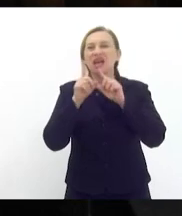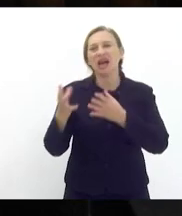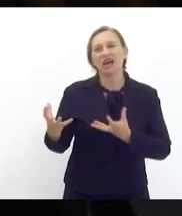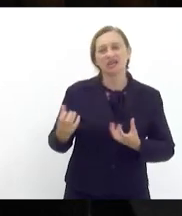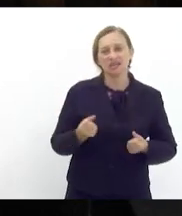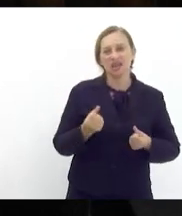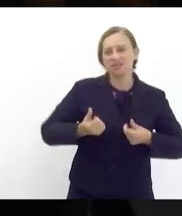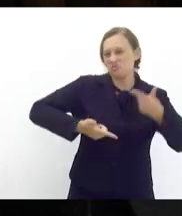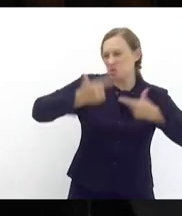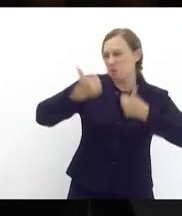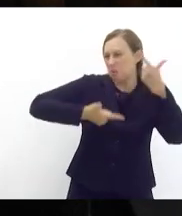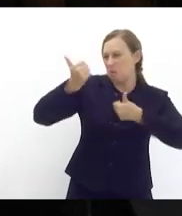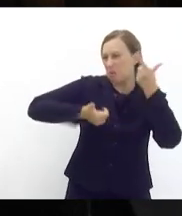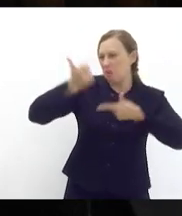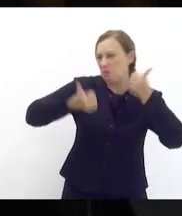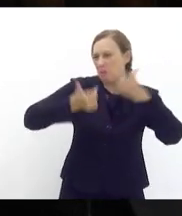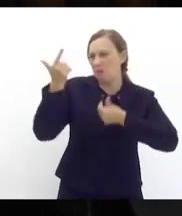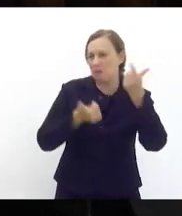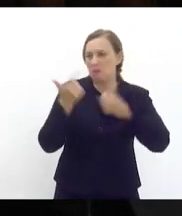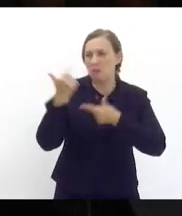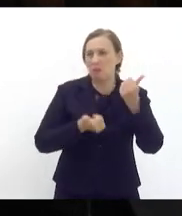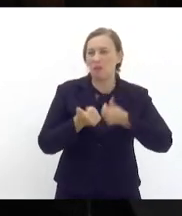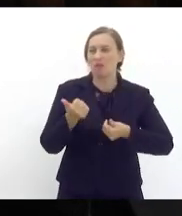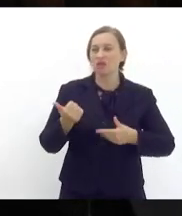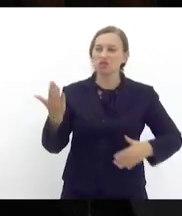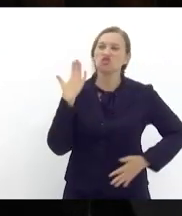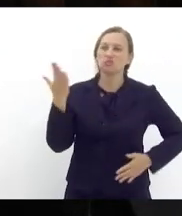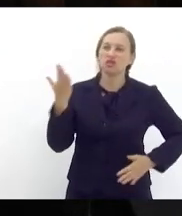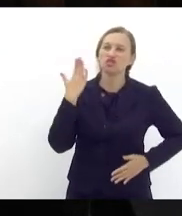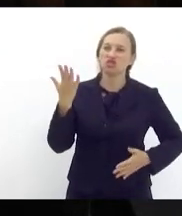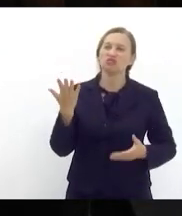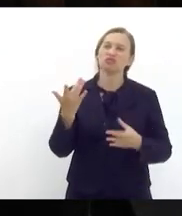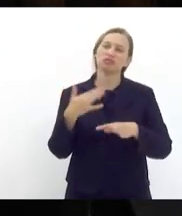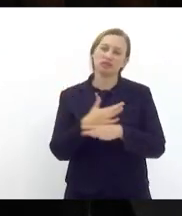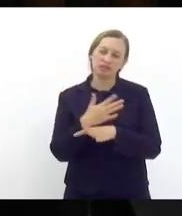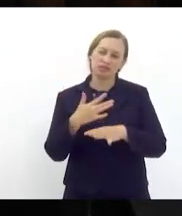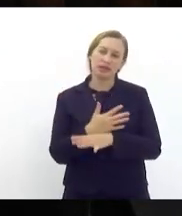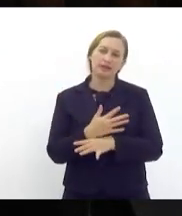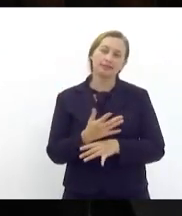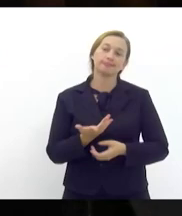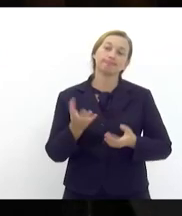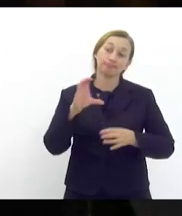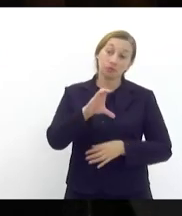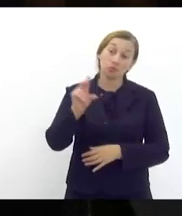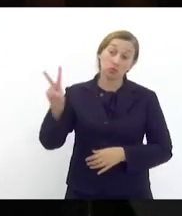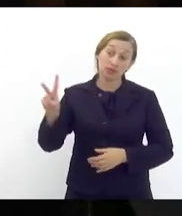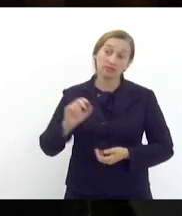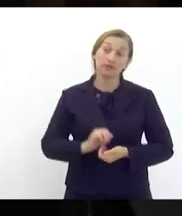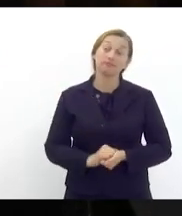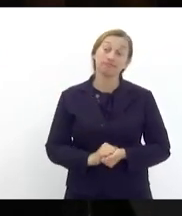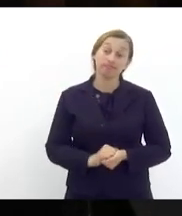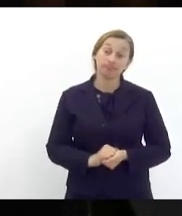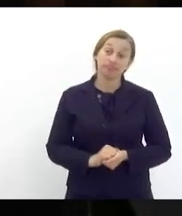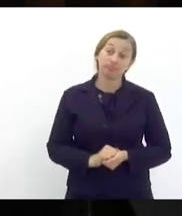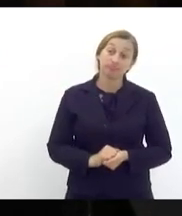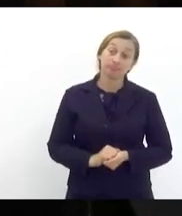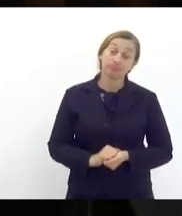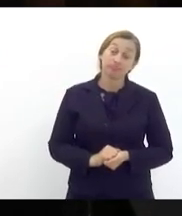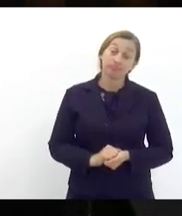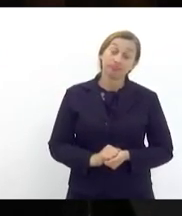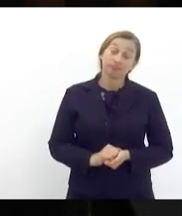violentos ataques do Comando Vermelho. Fica aqui